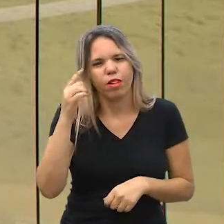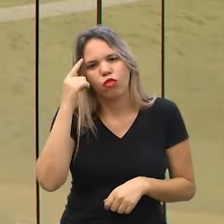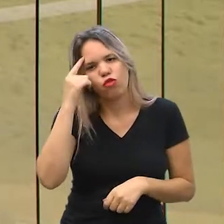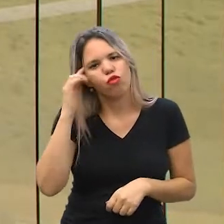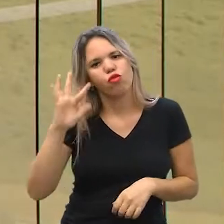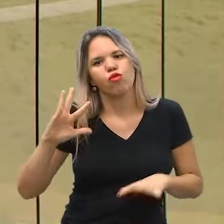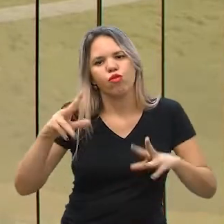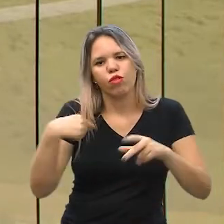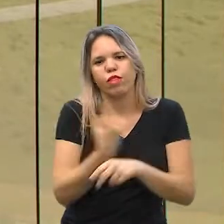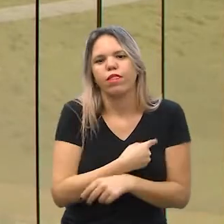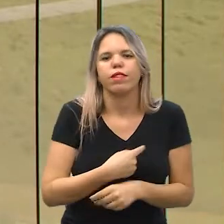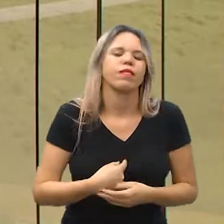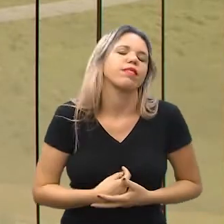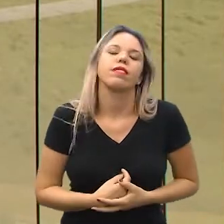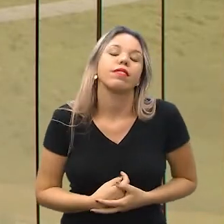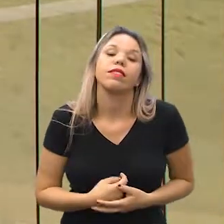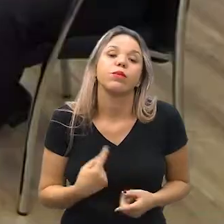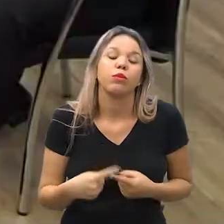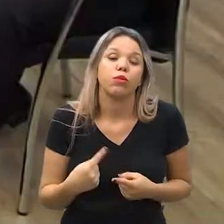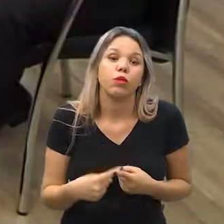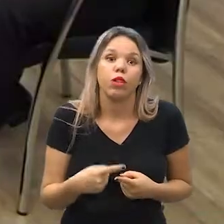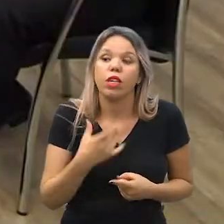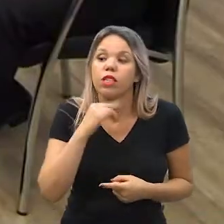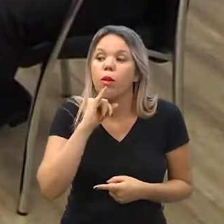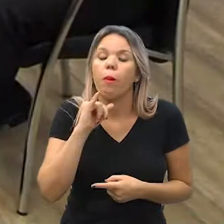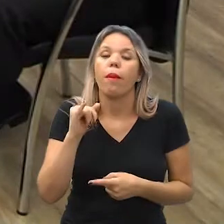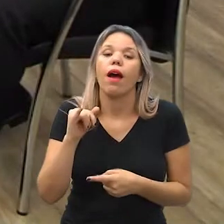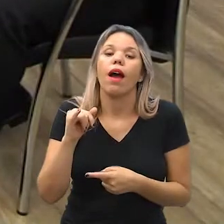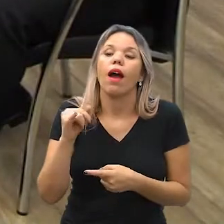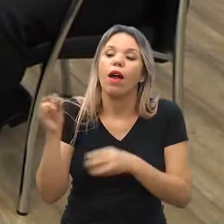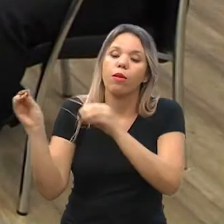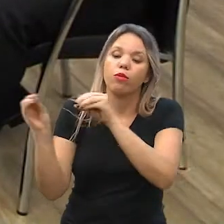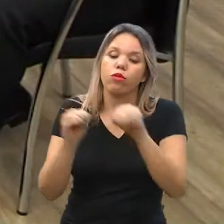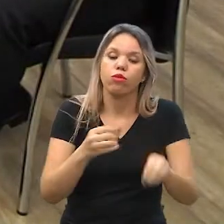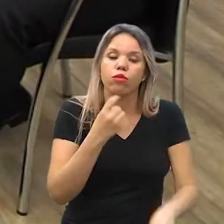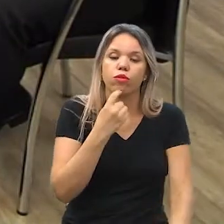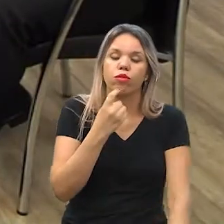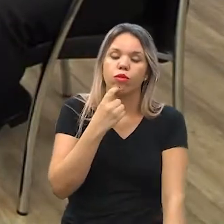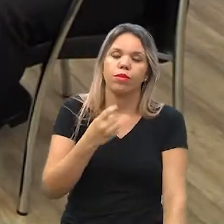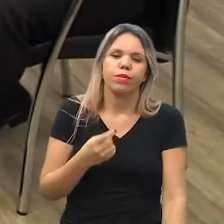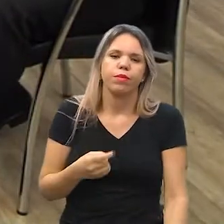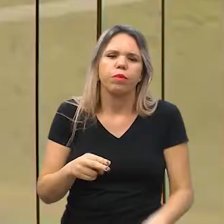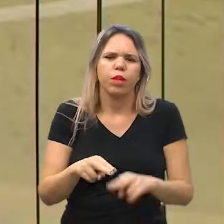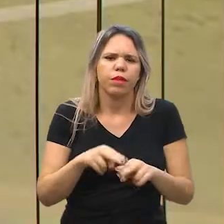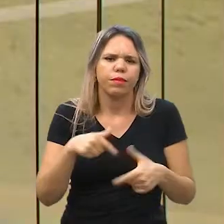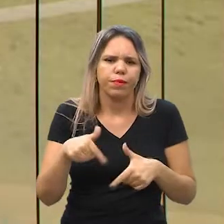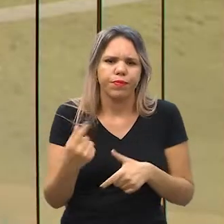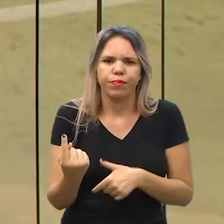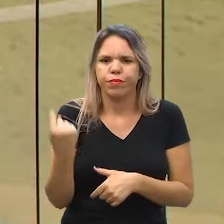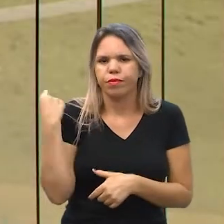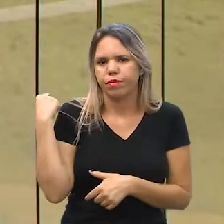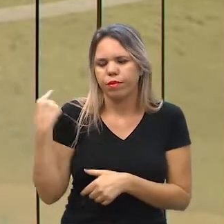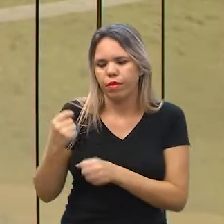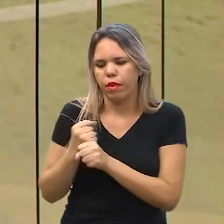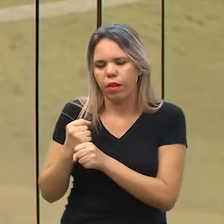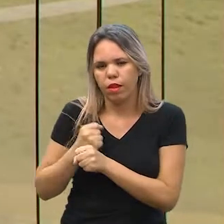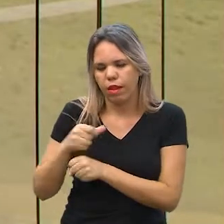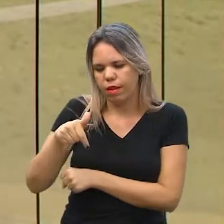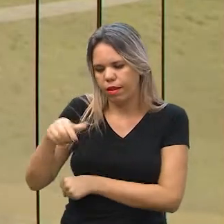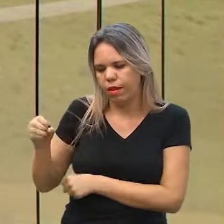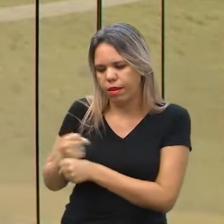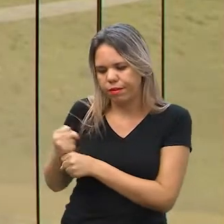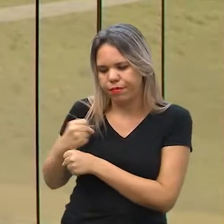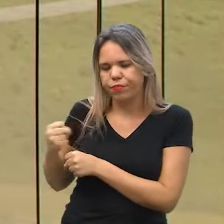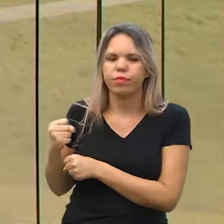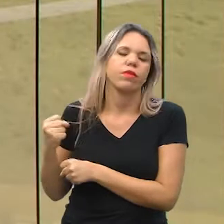sonho de todos nós, né? Então, e por que ele veio para Campinas? Ele veio por trabalho. Na década de